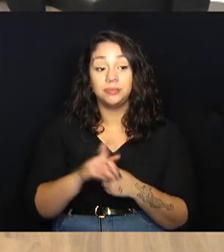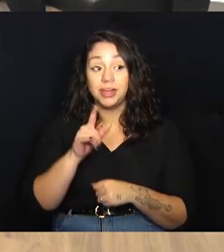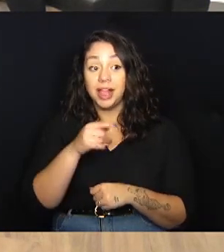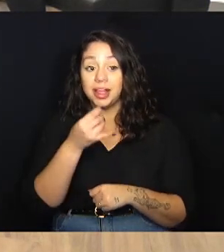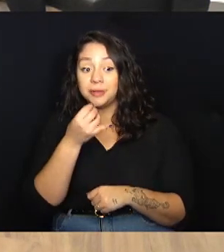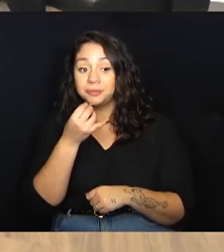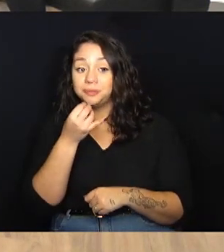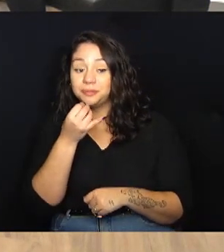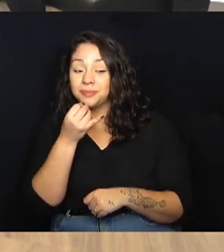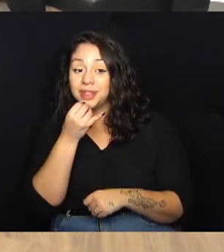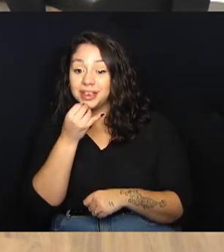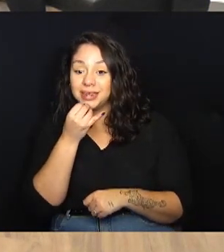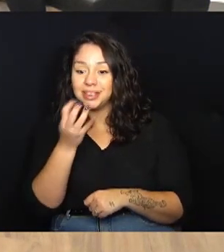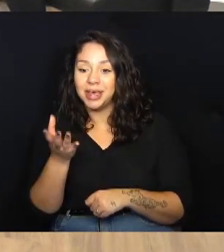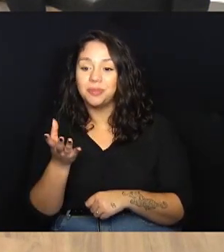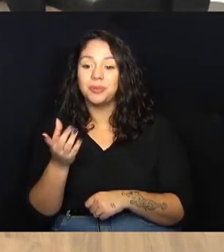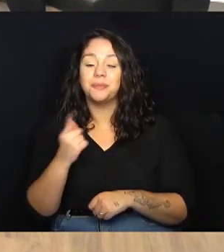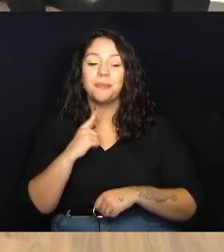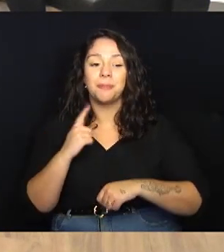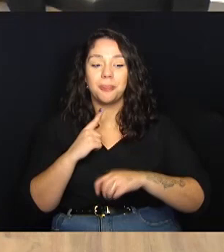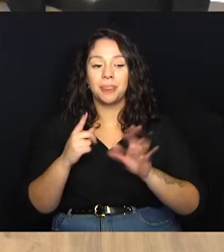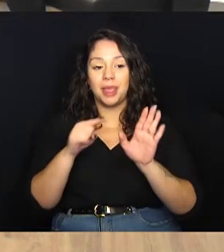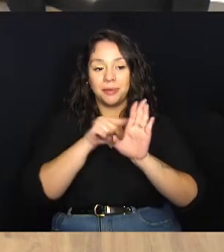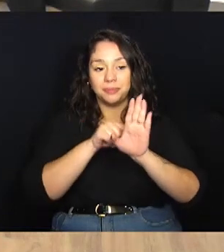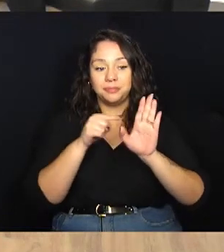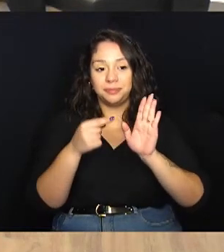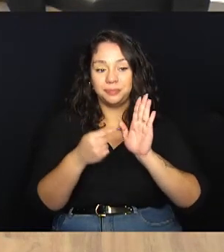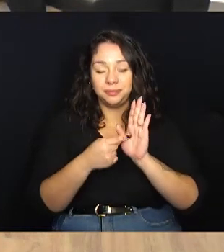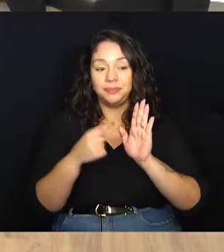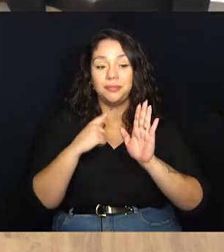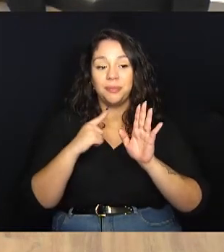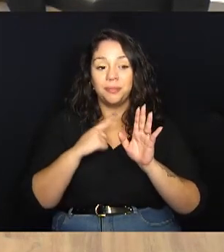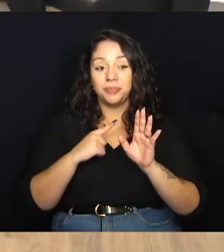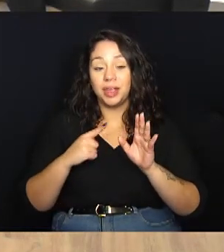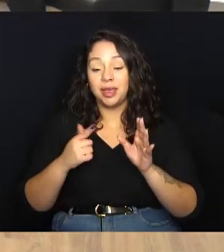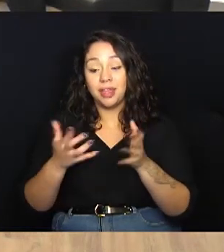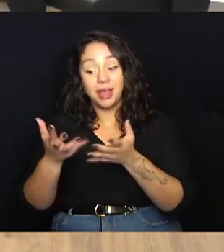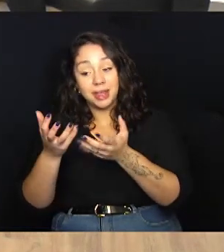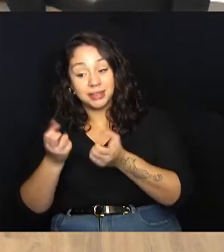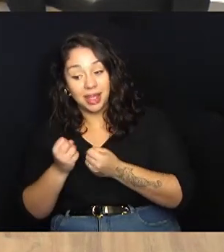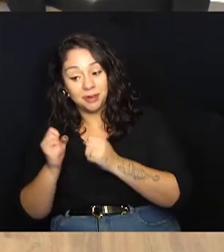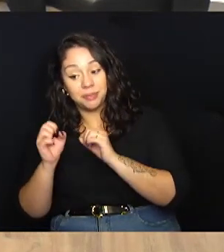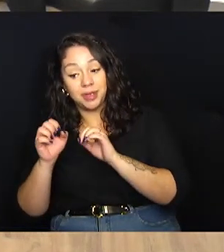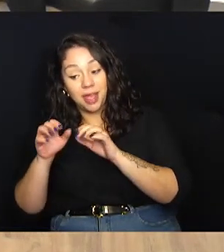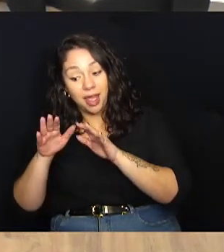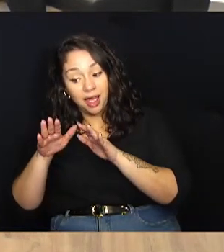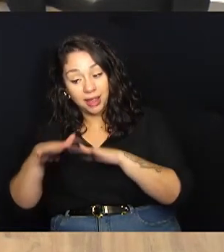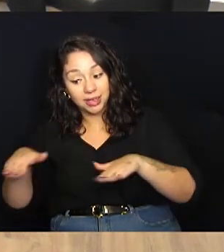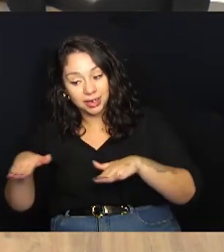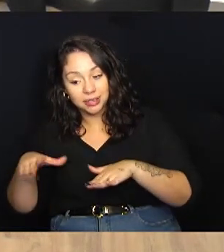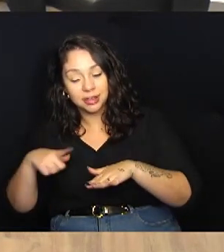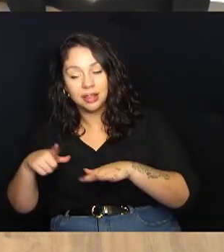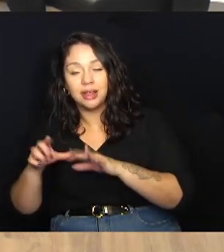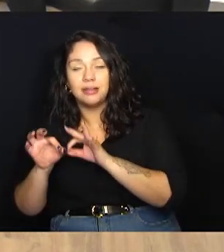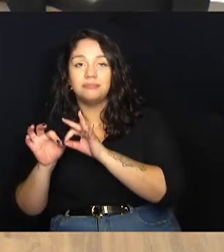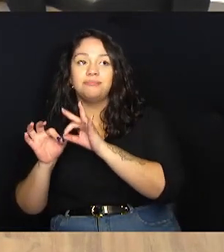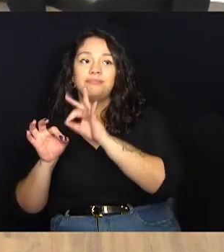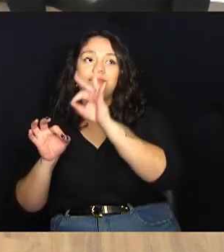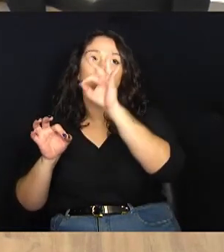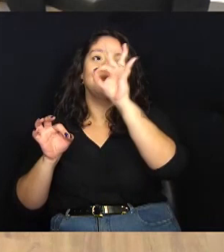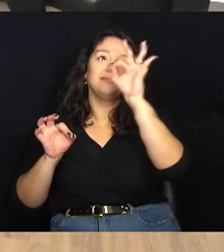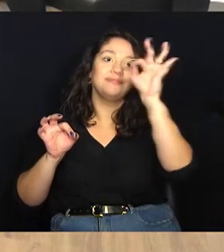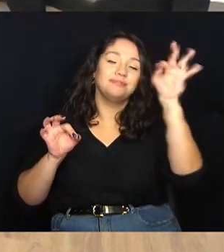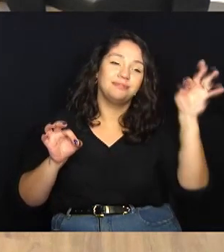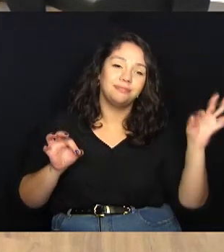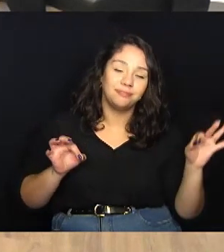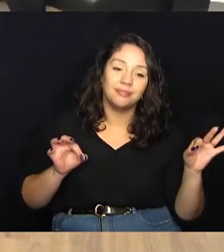arco-íris e ela é entregue de uma outra maneira ou de volta à sua família de origem, uma família extensa, ou até para a